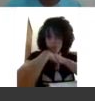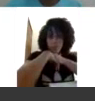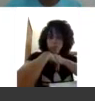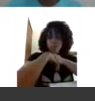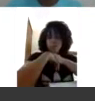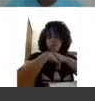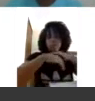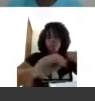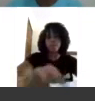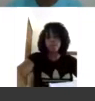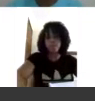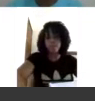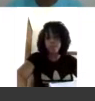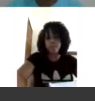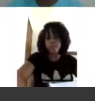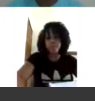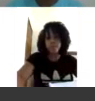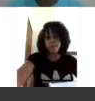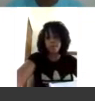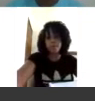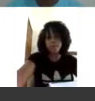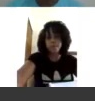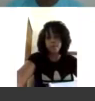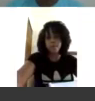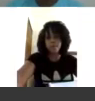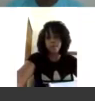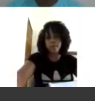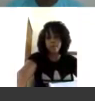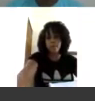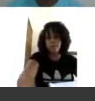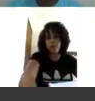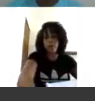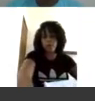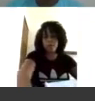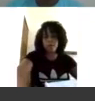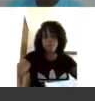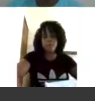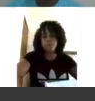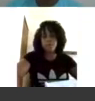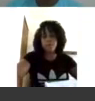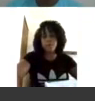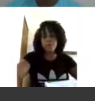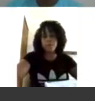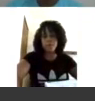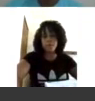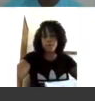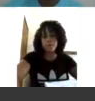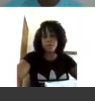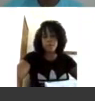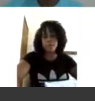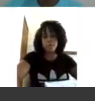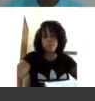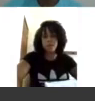partir dos momentos semanais entre os envolvidos. O diagnóstico da escola, do espaço da escola, os grupos de estudos,